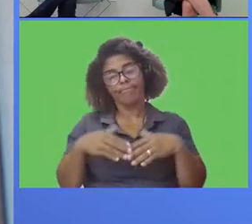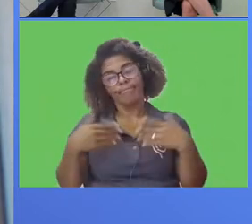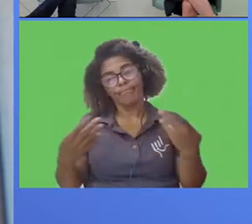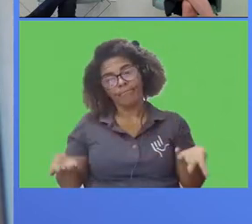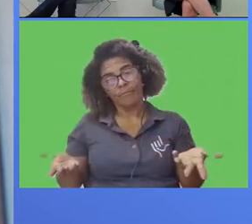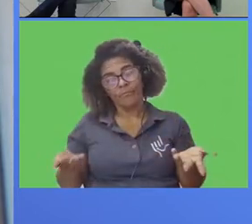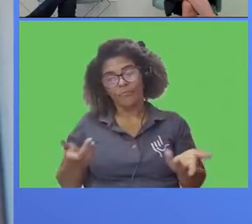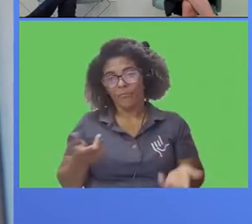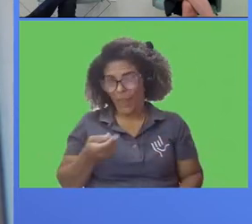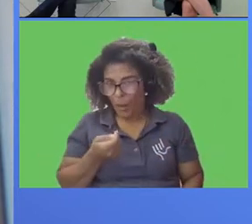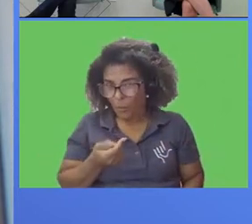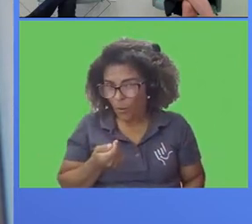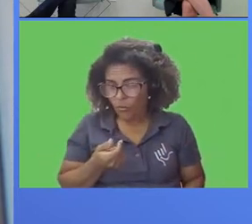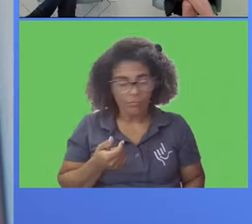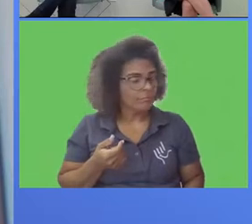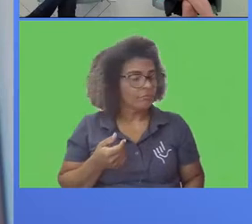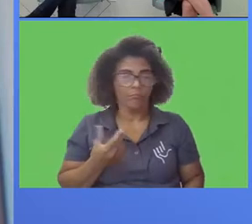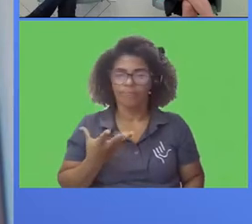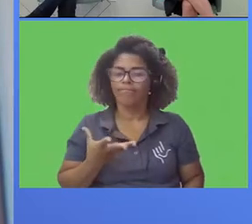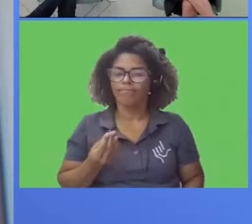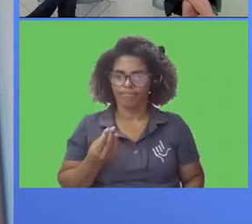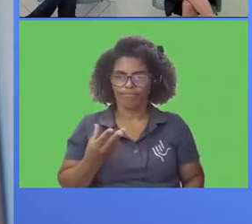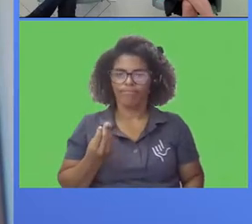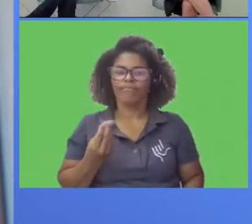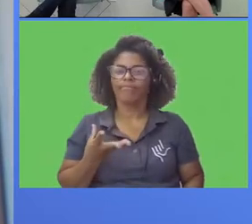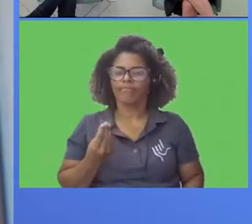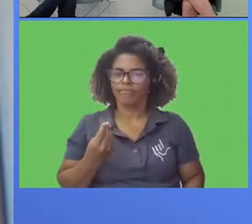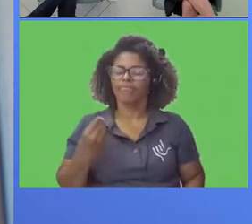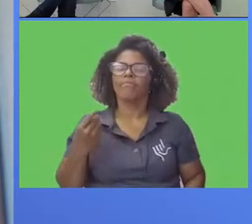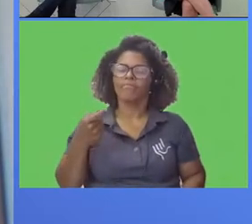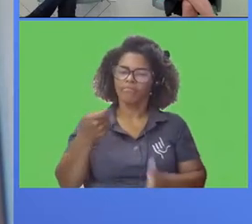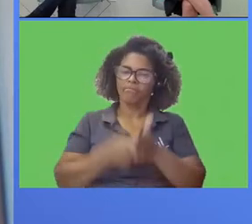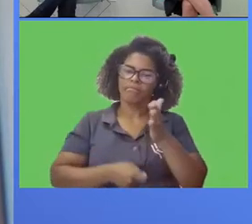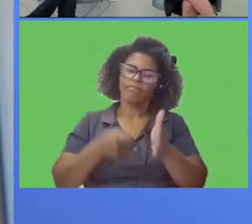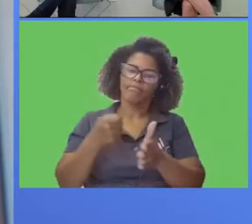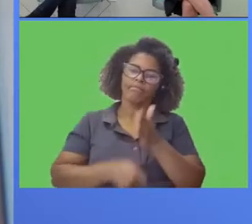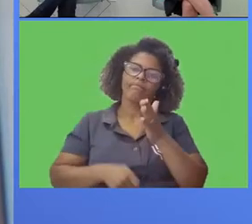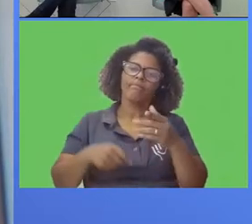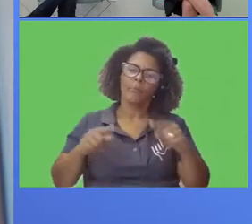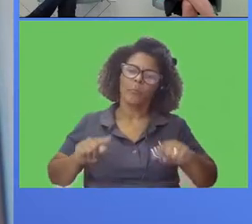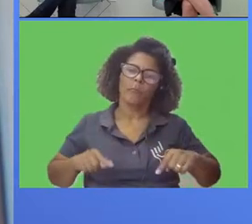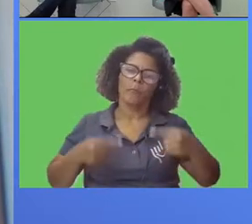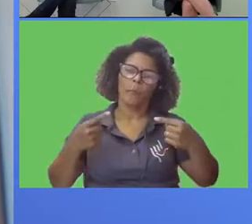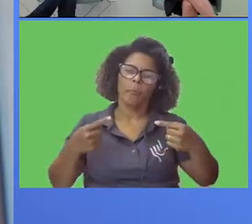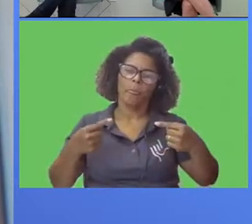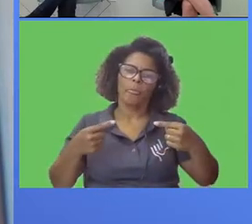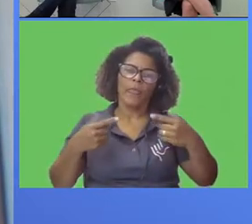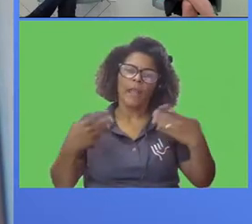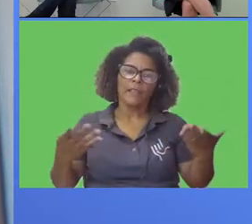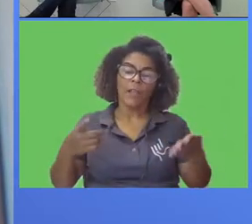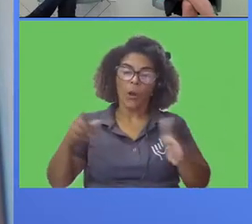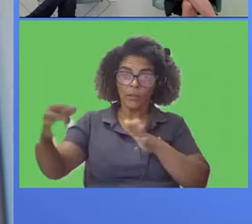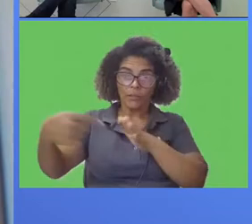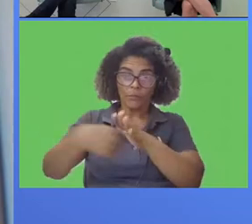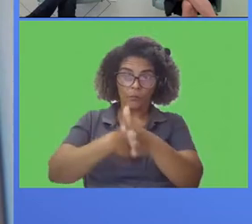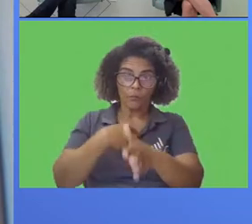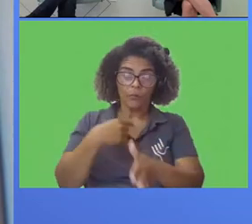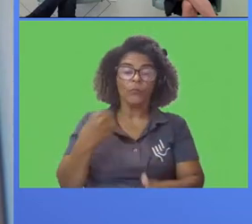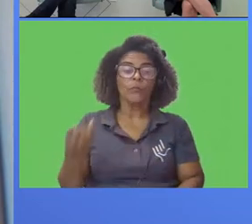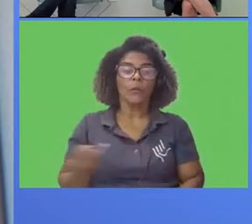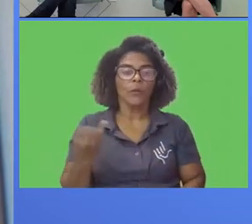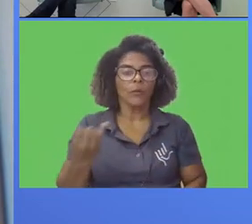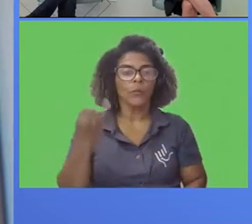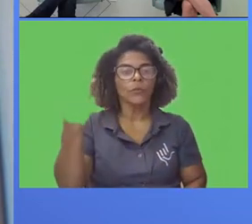são poucos os desafios e é muito importante mesmo. Eu acho que talvez a principal lição dessa importante pergunta aqui